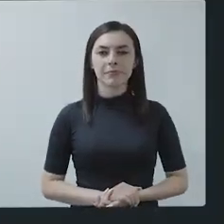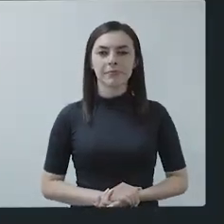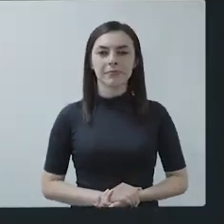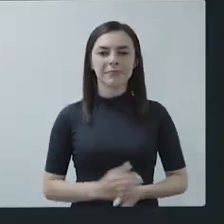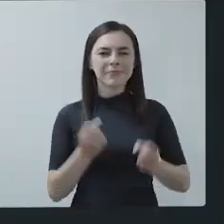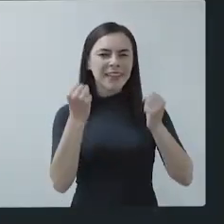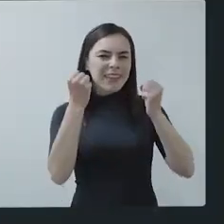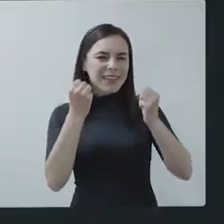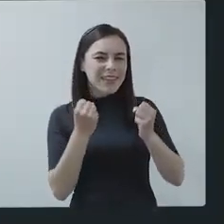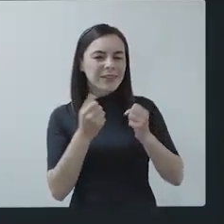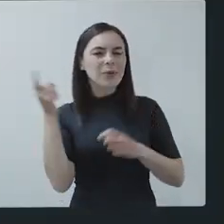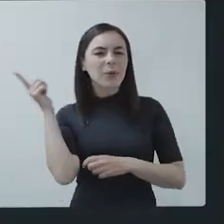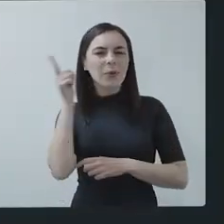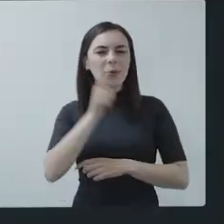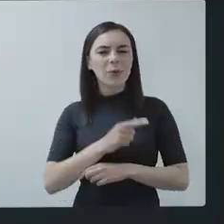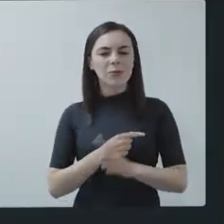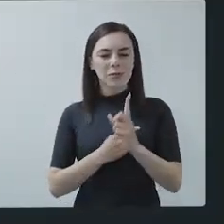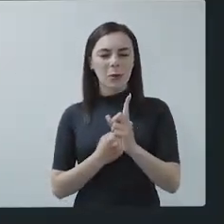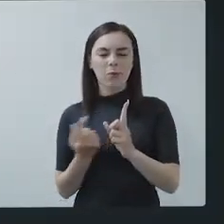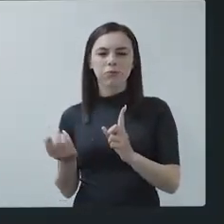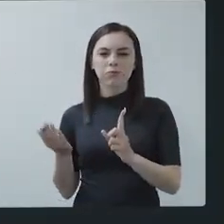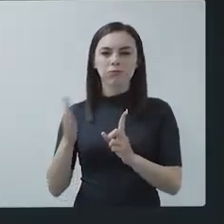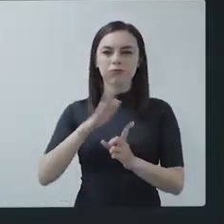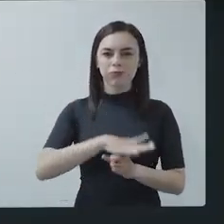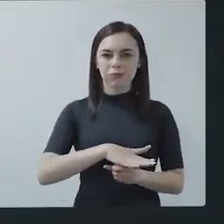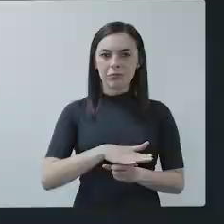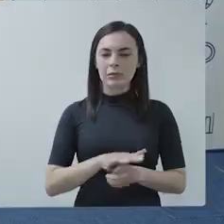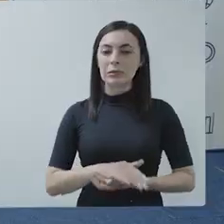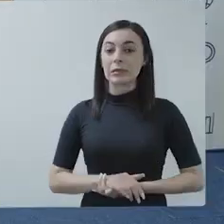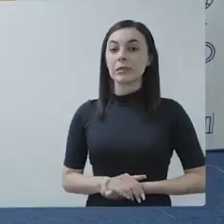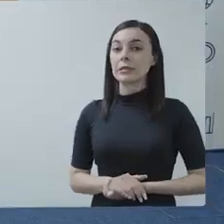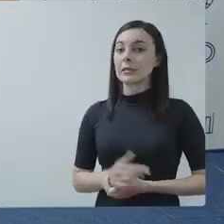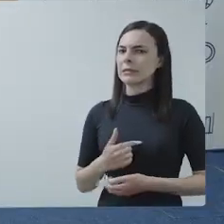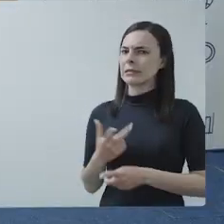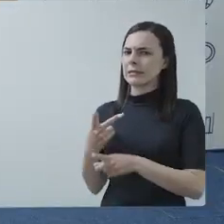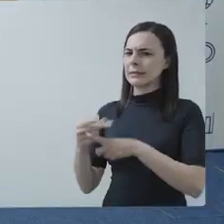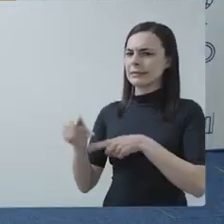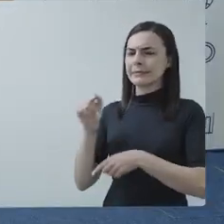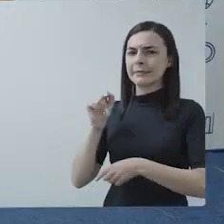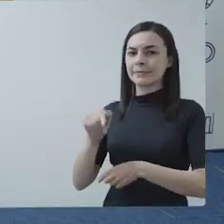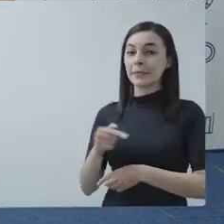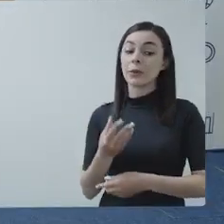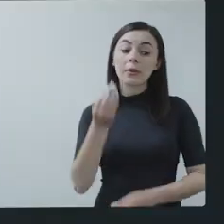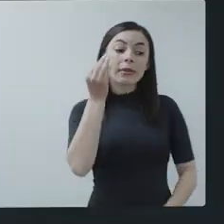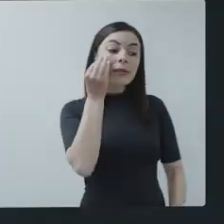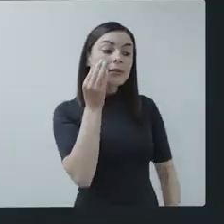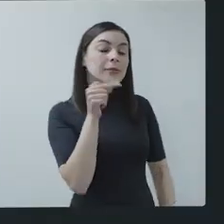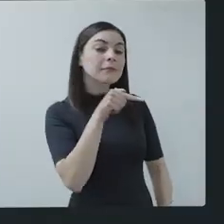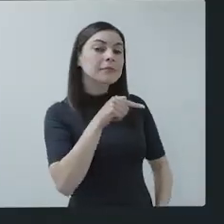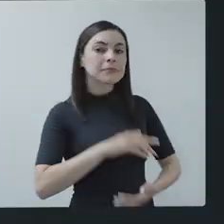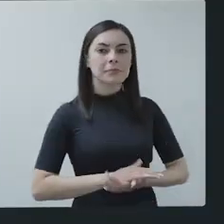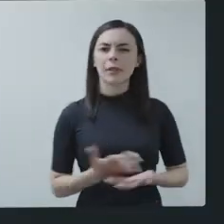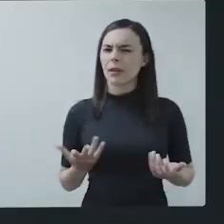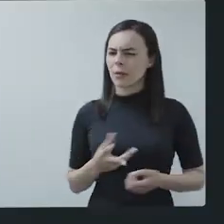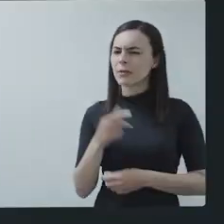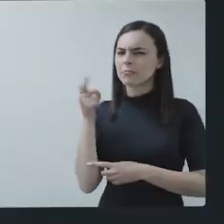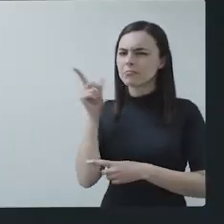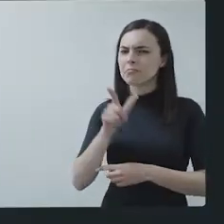Ai, derrubei mais um. Ixi, a professora Lu tá ganhando. Vamos lá, tenta você. Agora